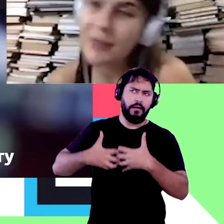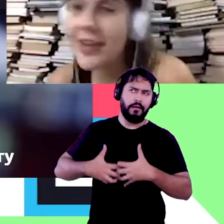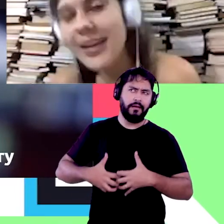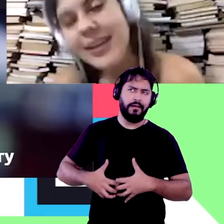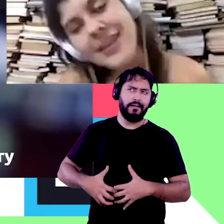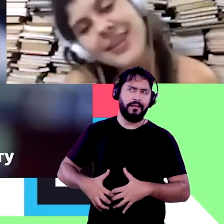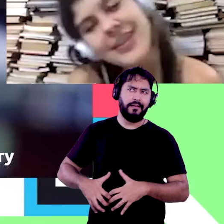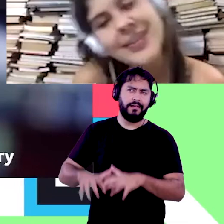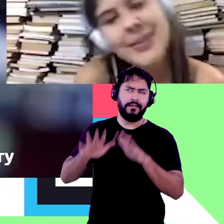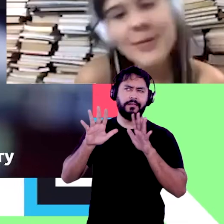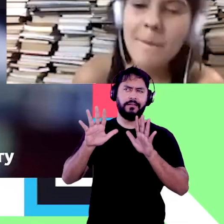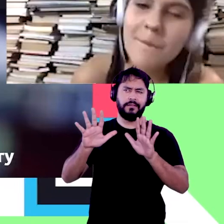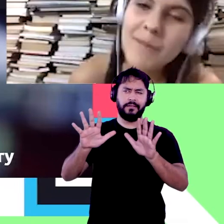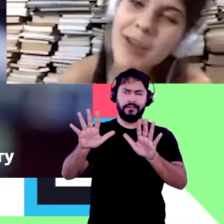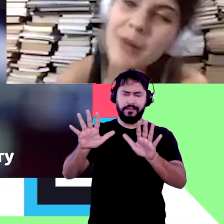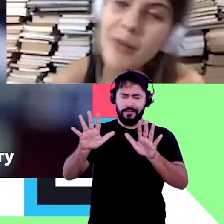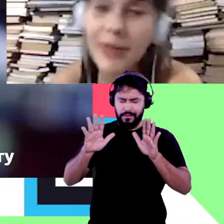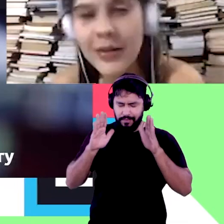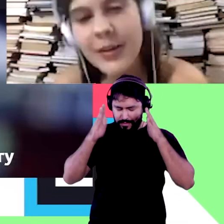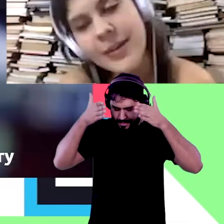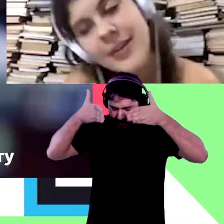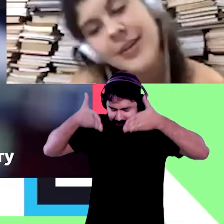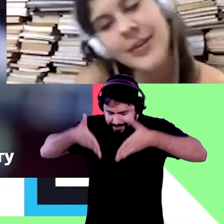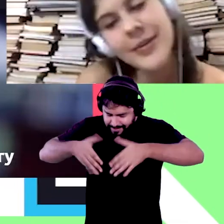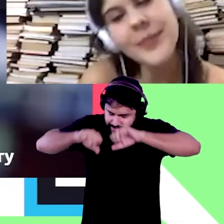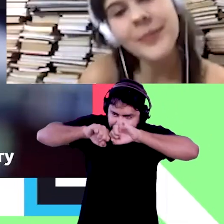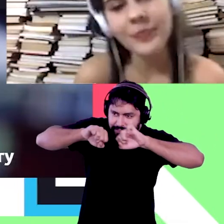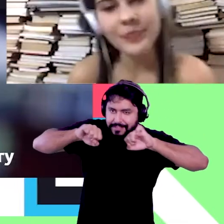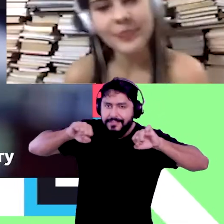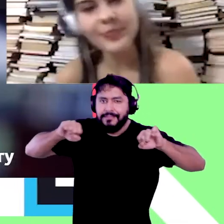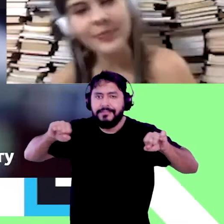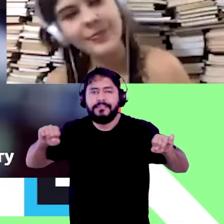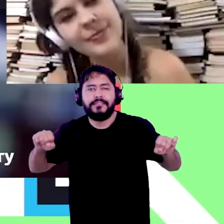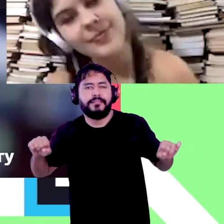talvez eu mergulhe